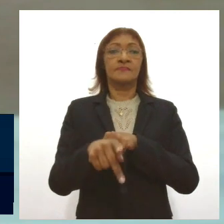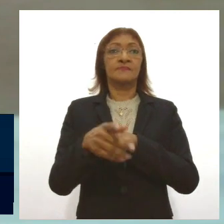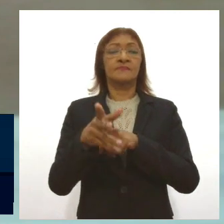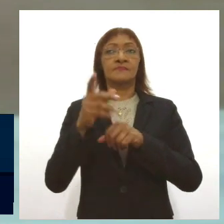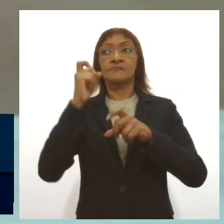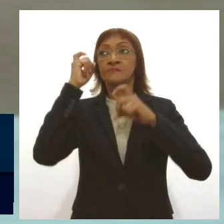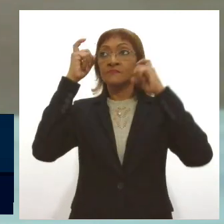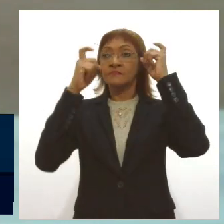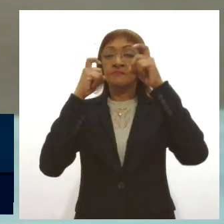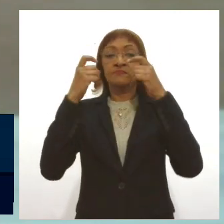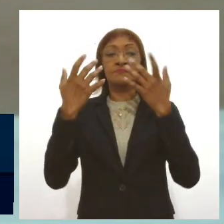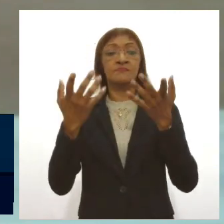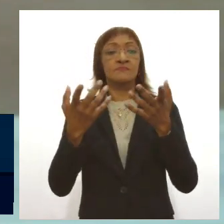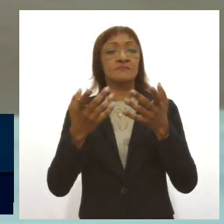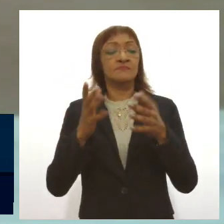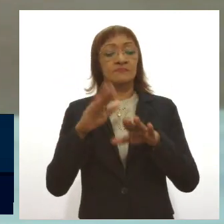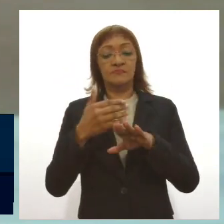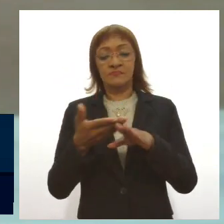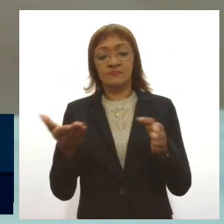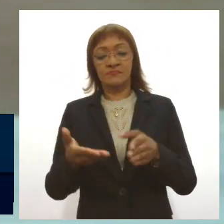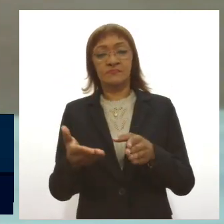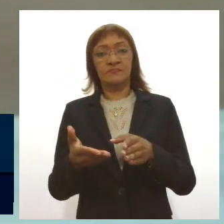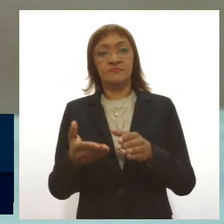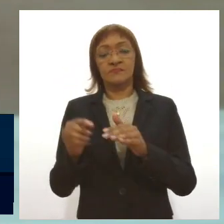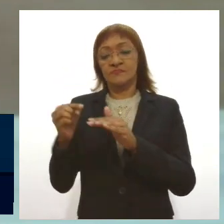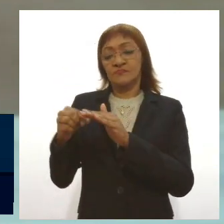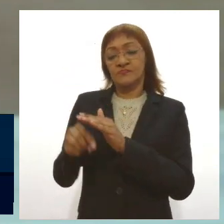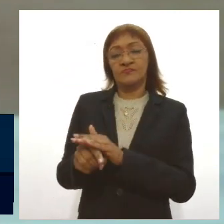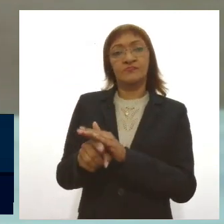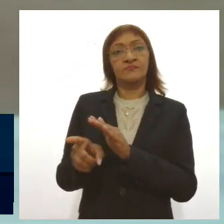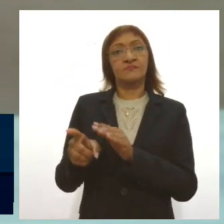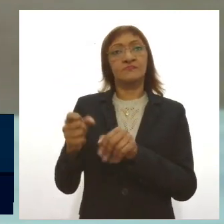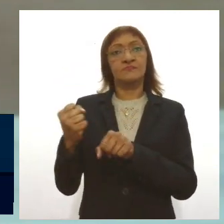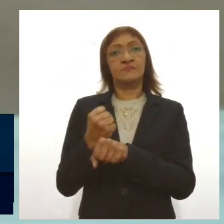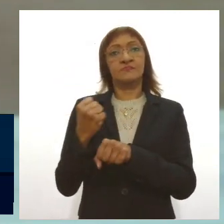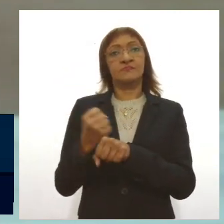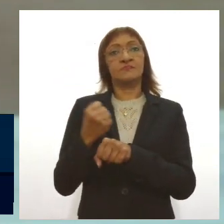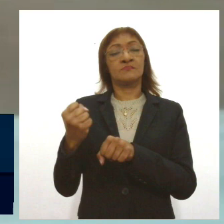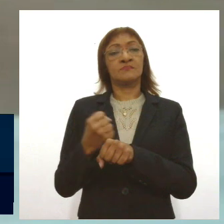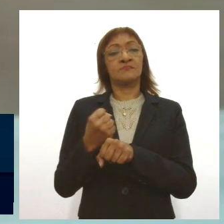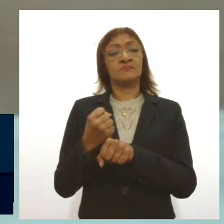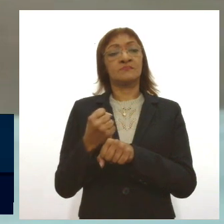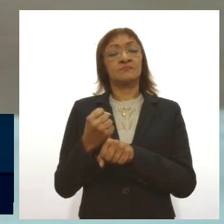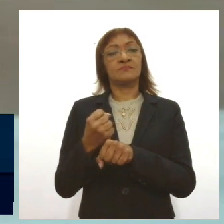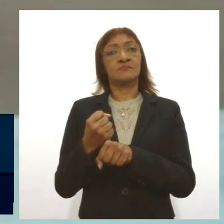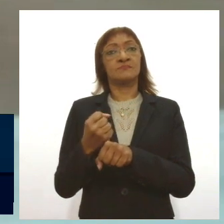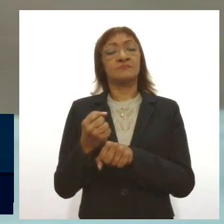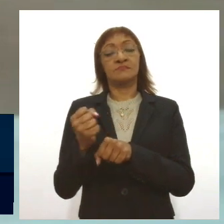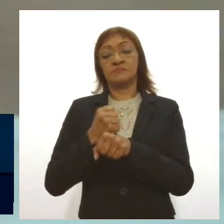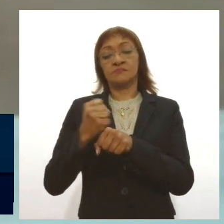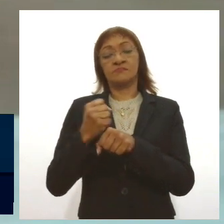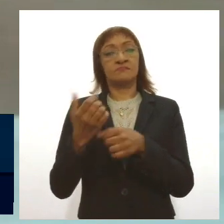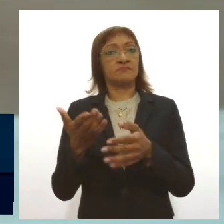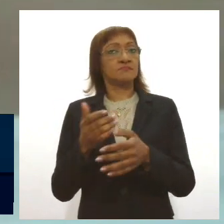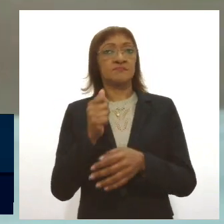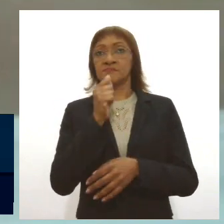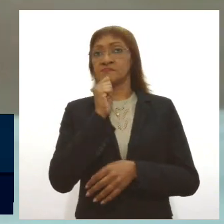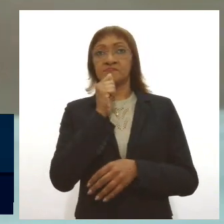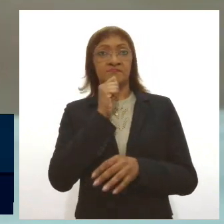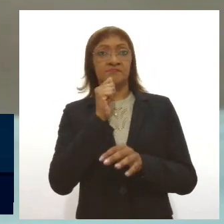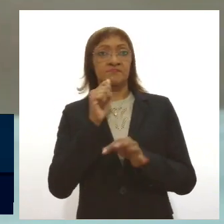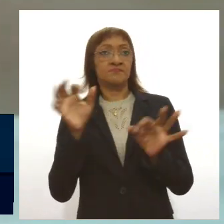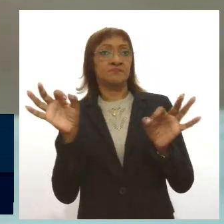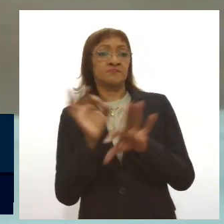de água vindo de poços artesianos, tem uma adutora já há alguns anos sendo construída e não foi